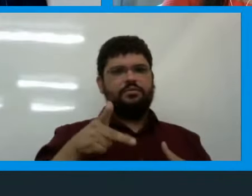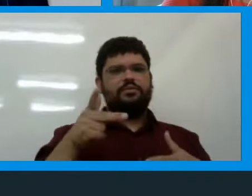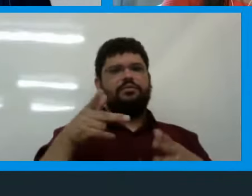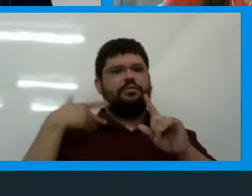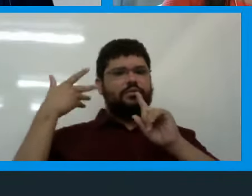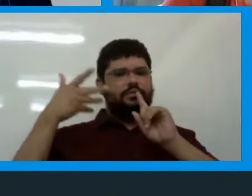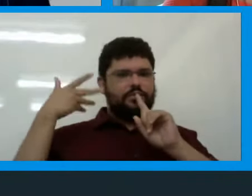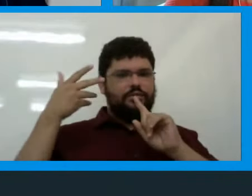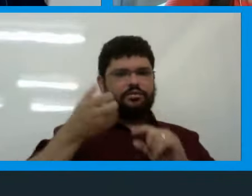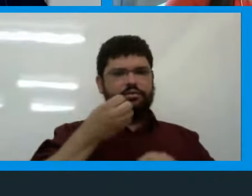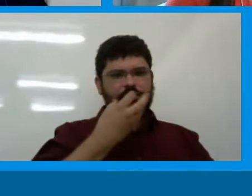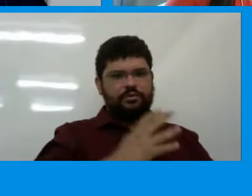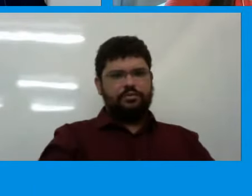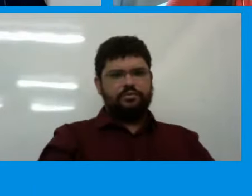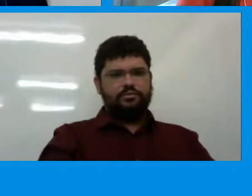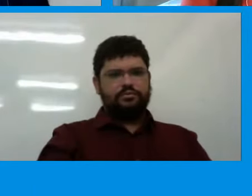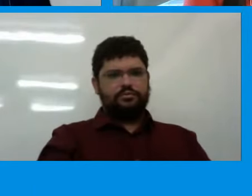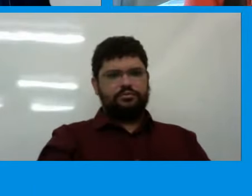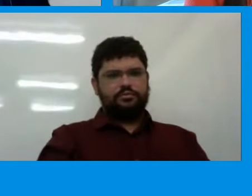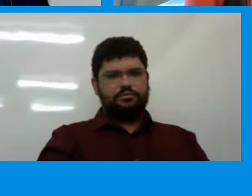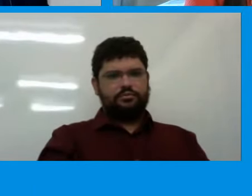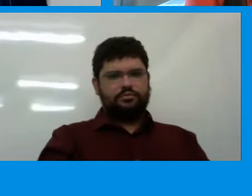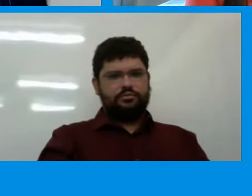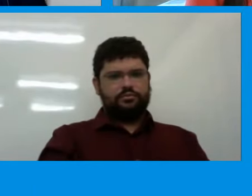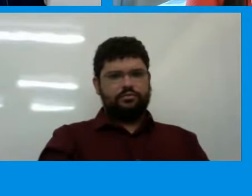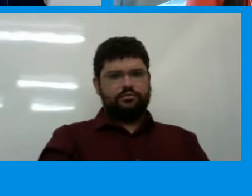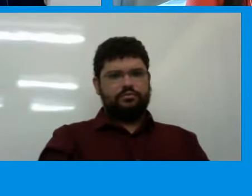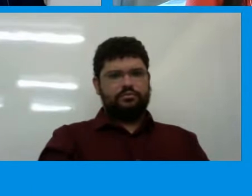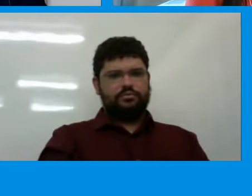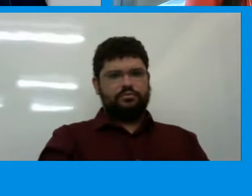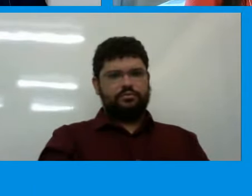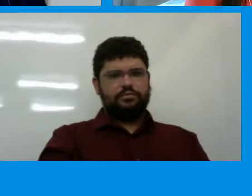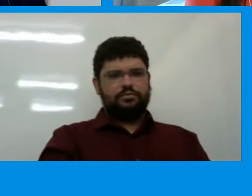palestra, muito boa. Obrigado. Nossa, Rejane.